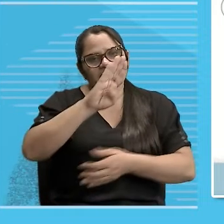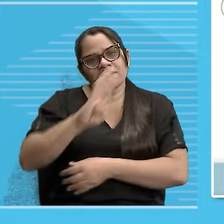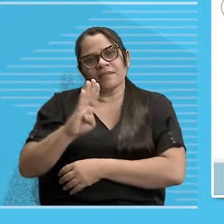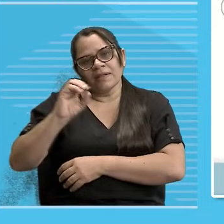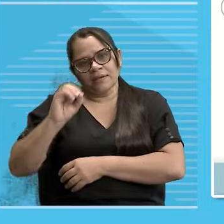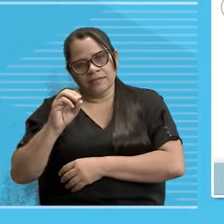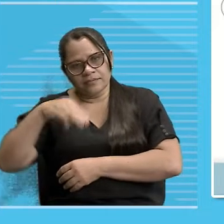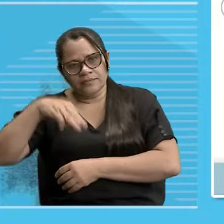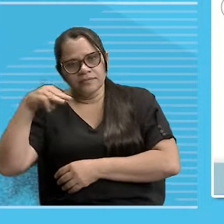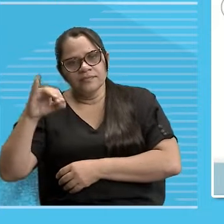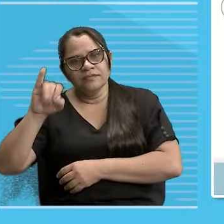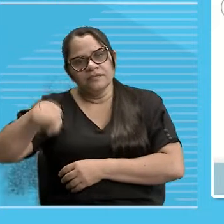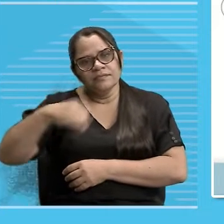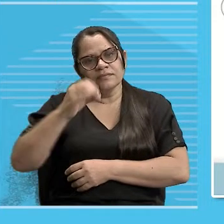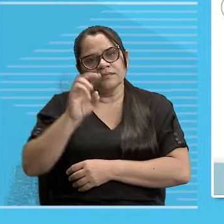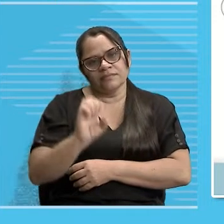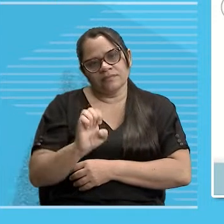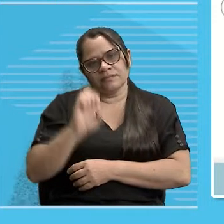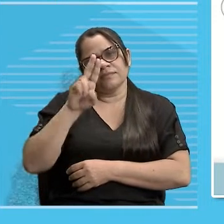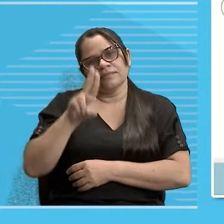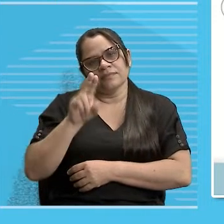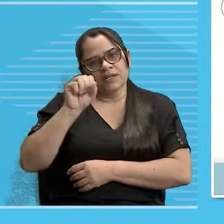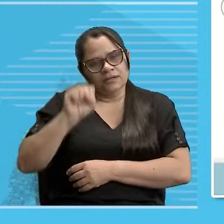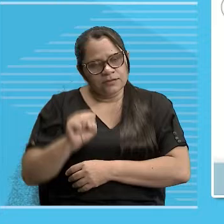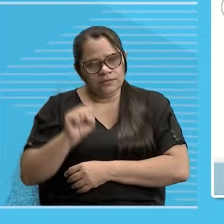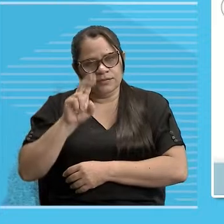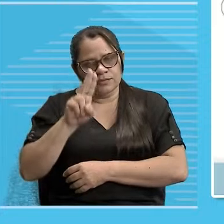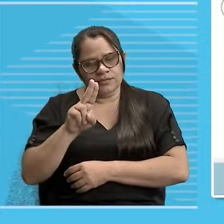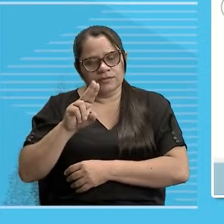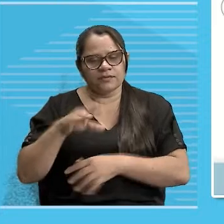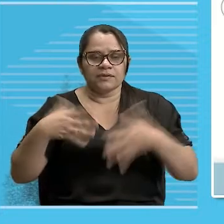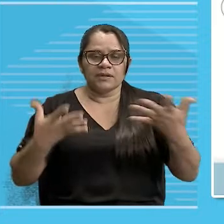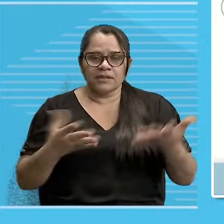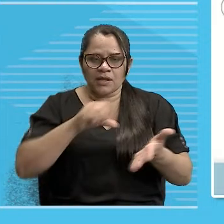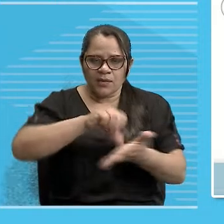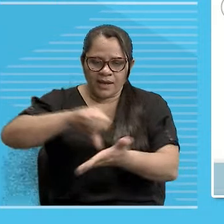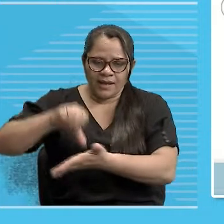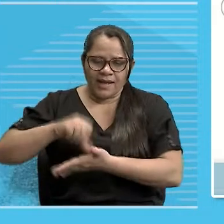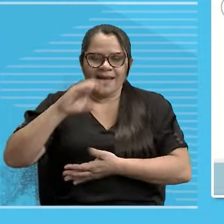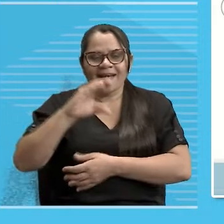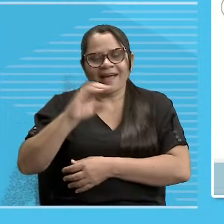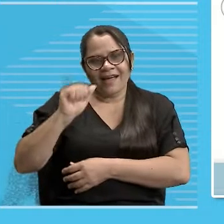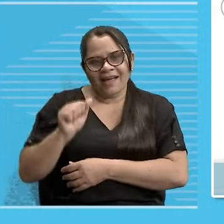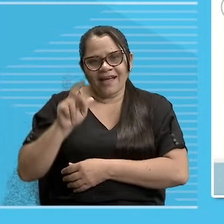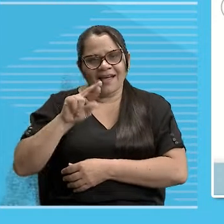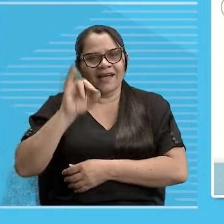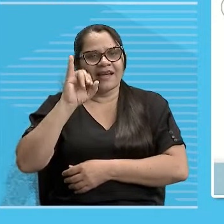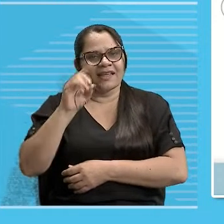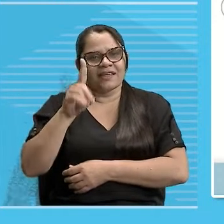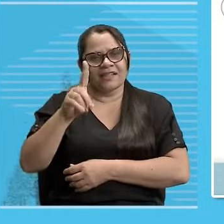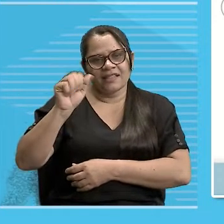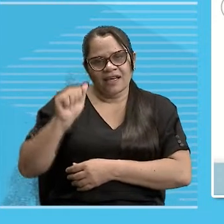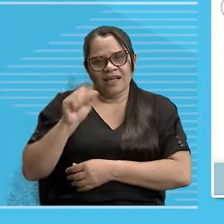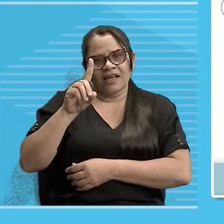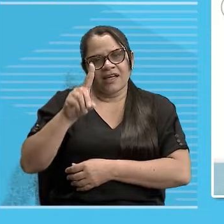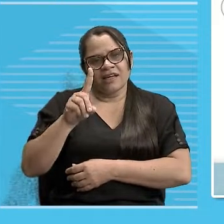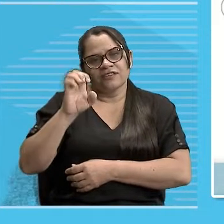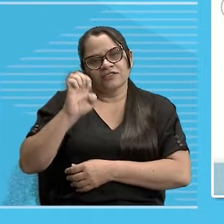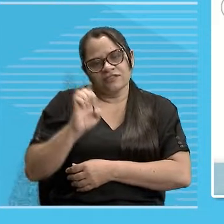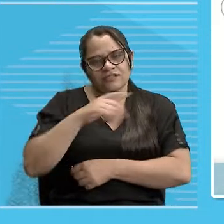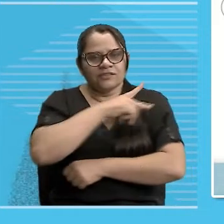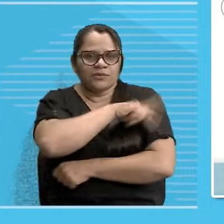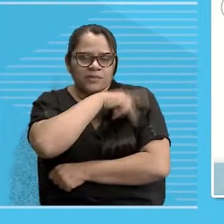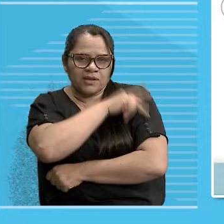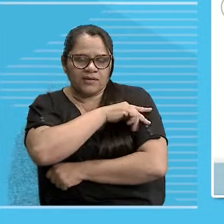agora. Queimada Nova, Caridade do Piauí. Então eu vou dar o tempinho para vocês anotarem